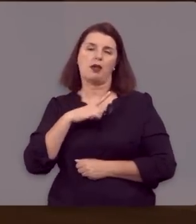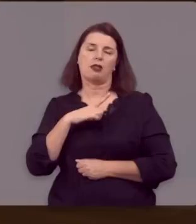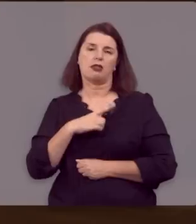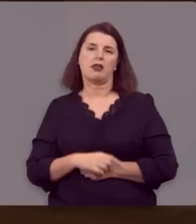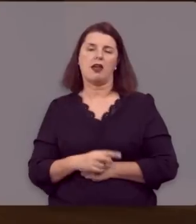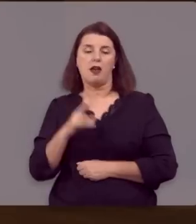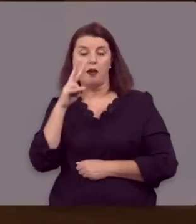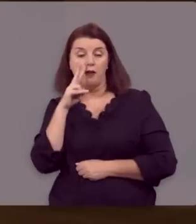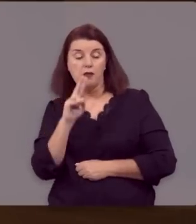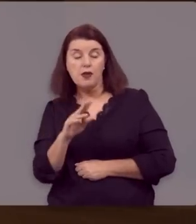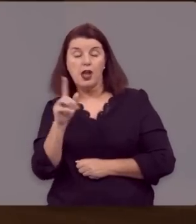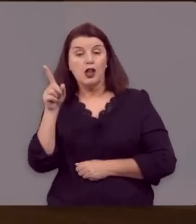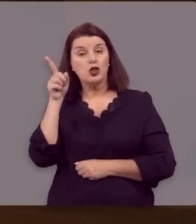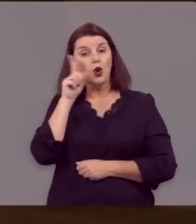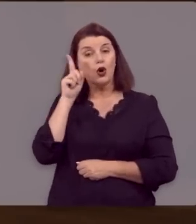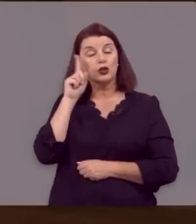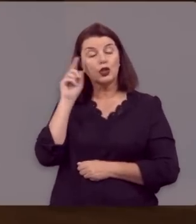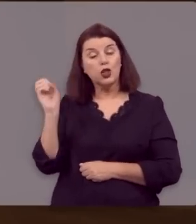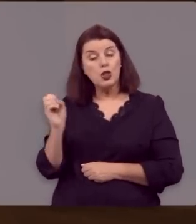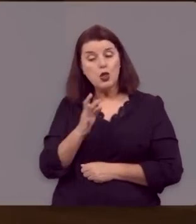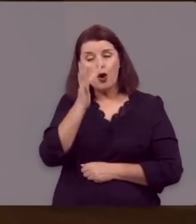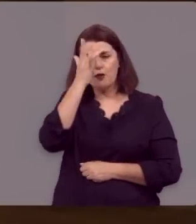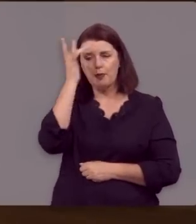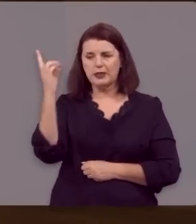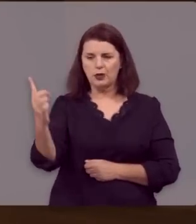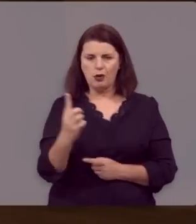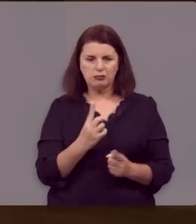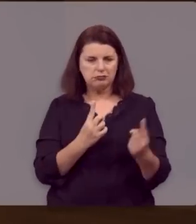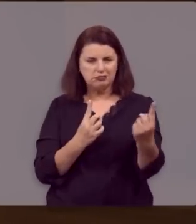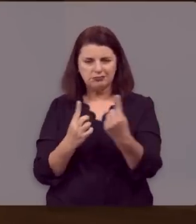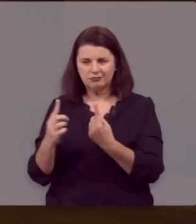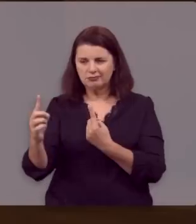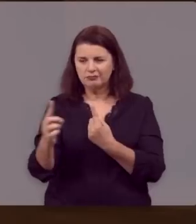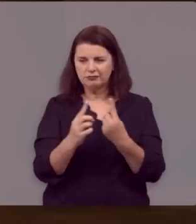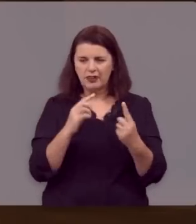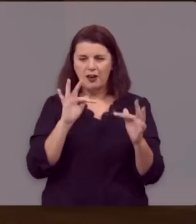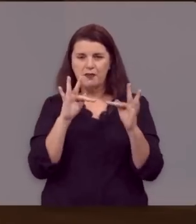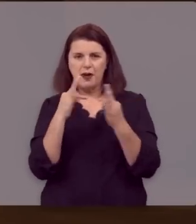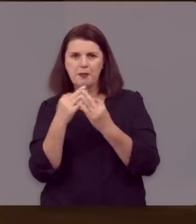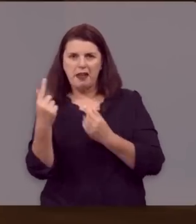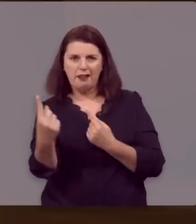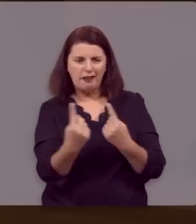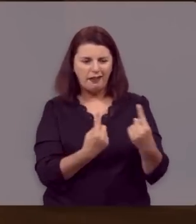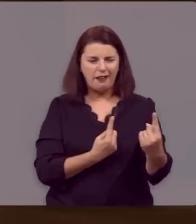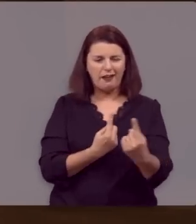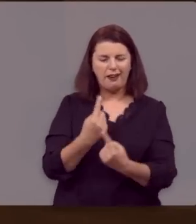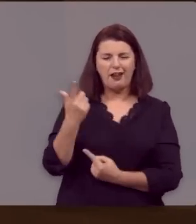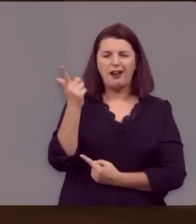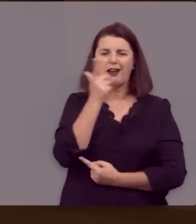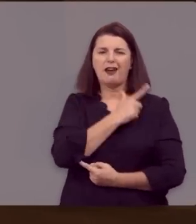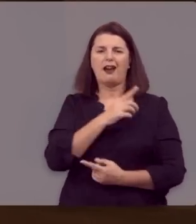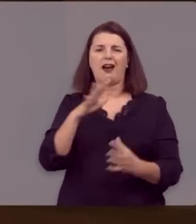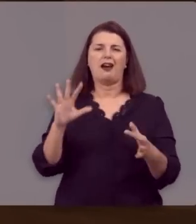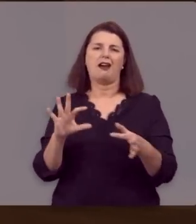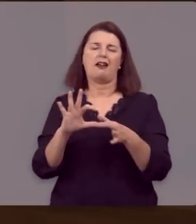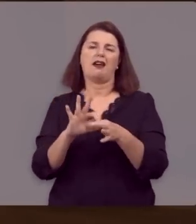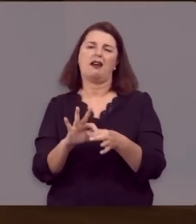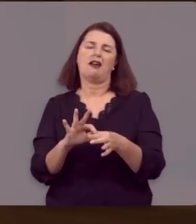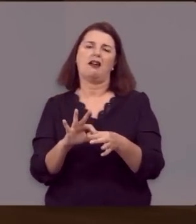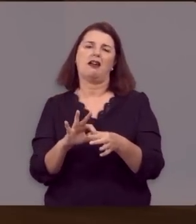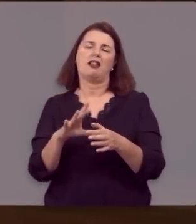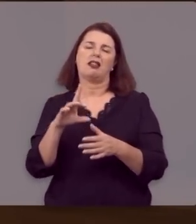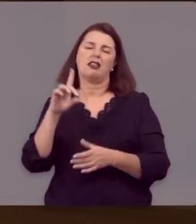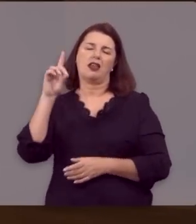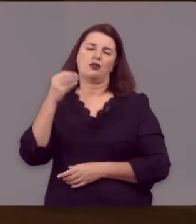uma igreja que vê todos os dias novas pessoas chegando, famílias chegando, pessoas sendo salvas, restauradas e agregadas